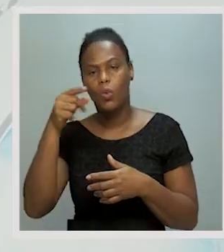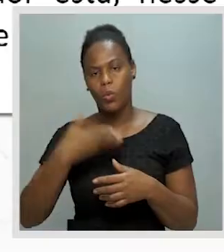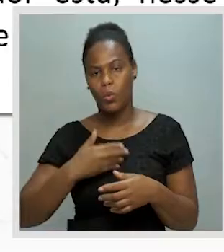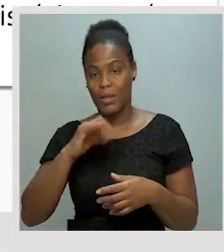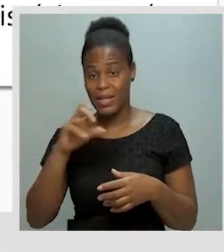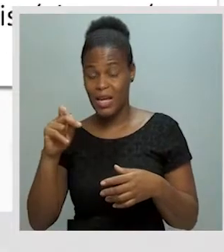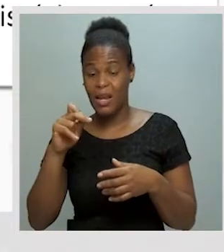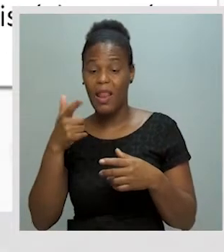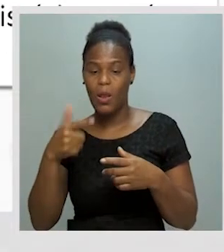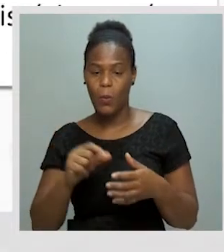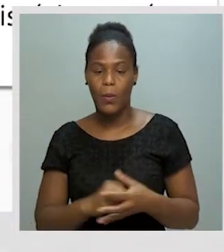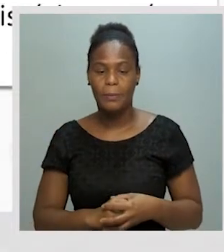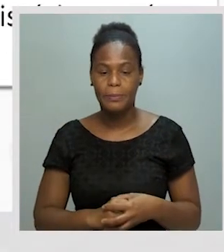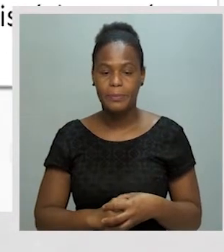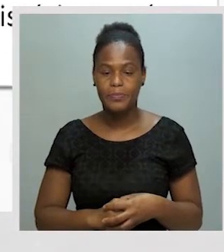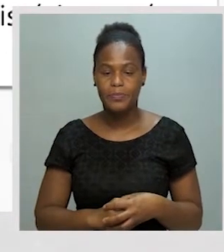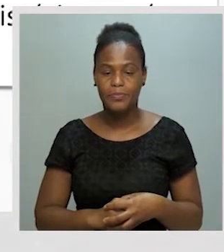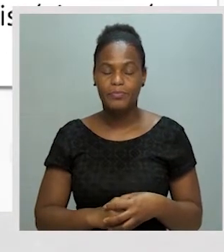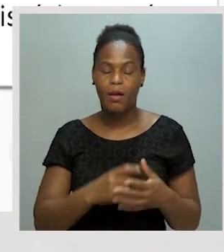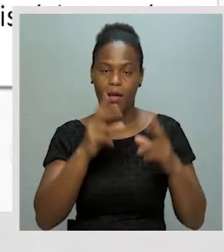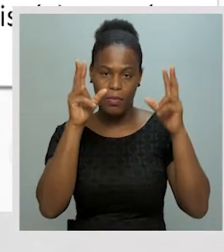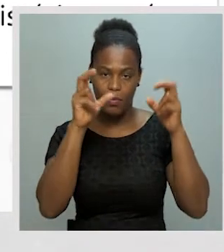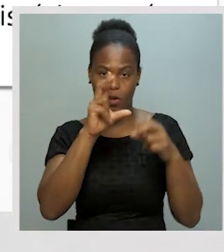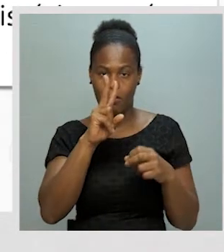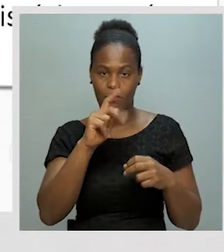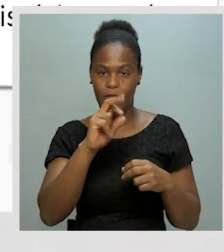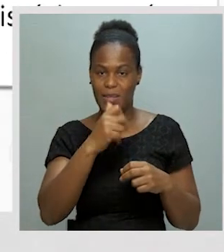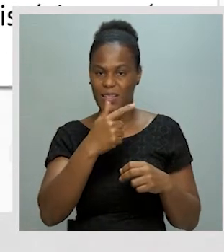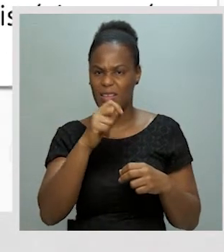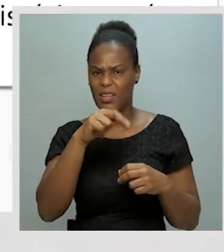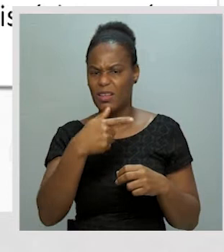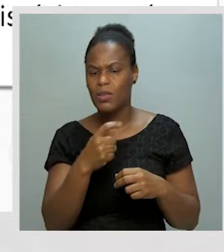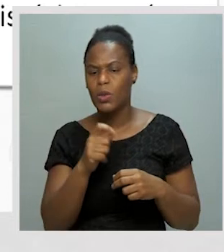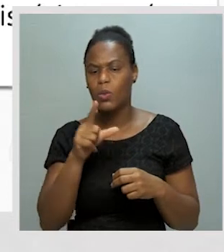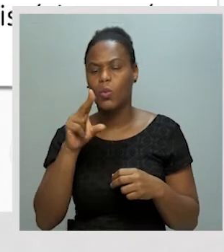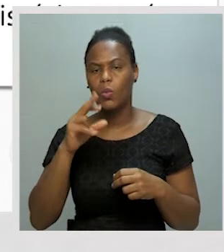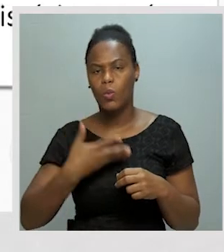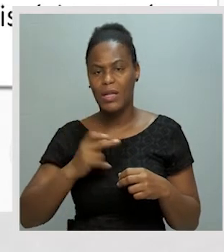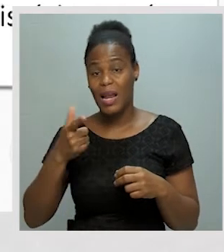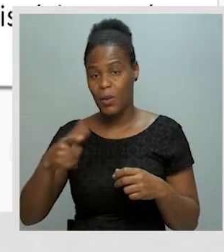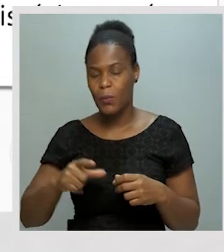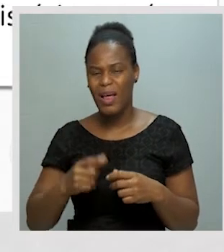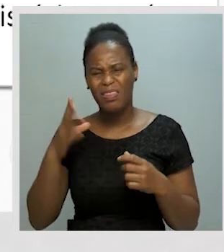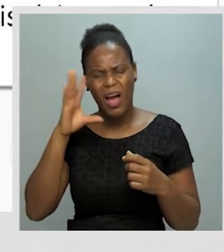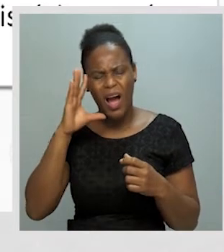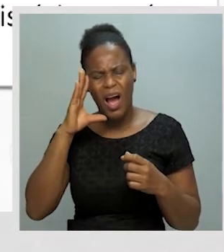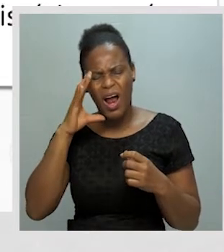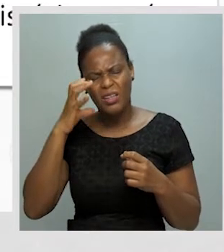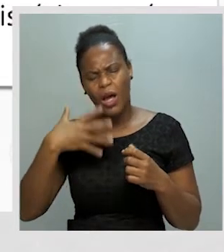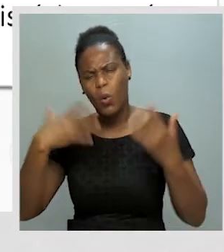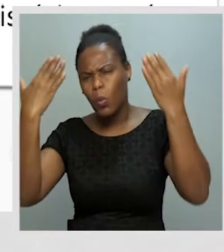ler. A vertente lúdica da língua. Ao cair da tarde, a sombra da noite que